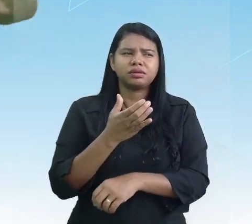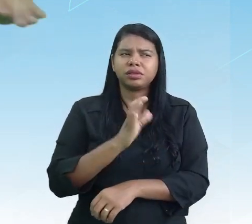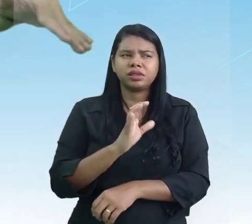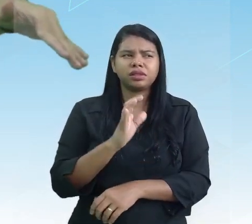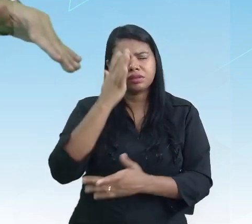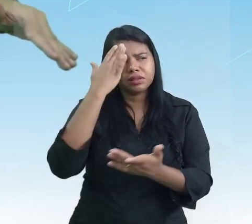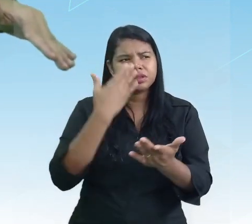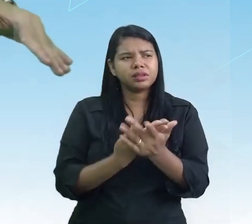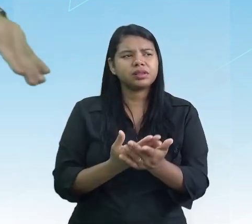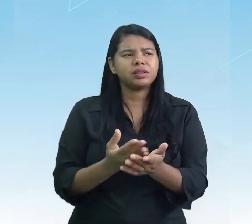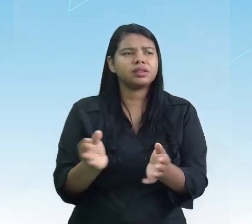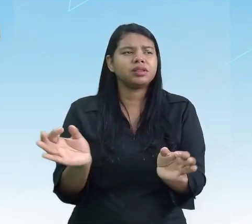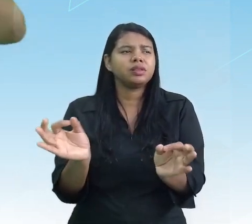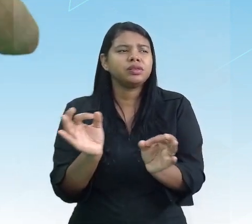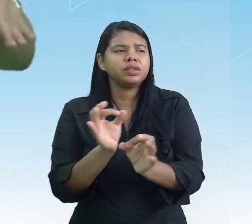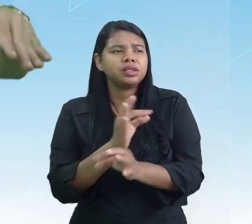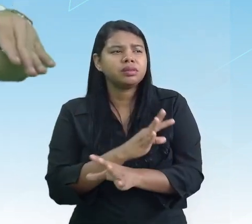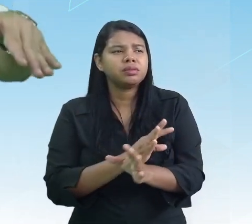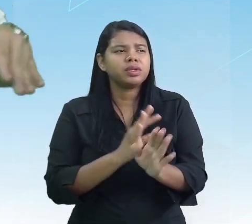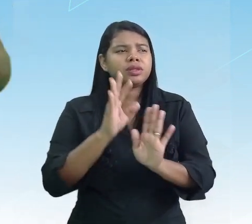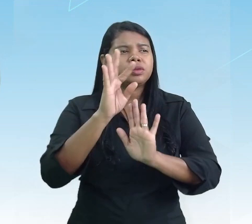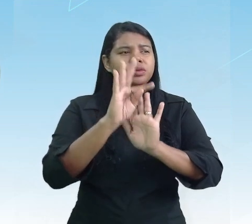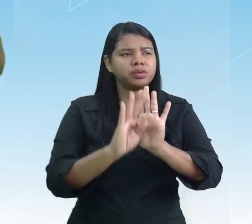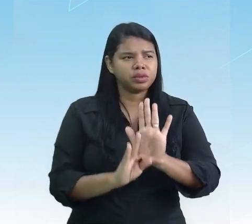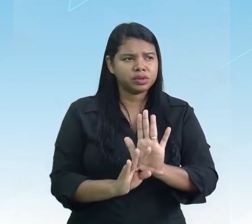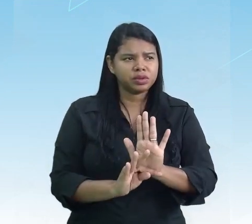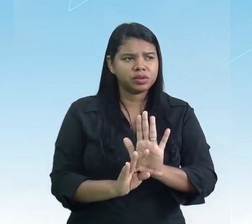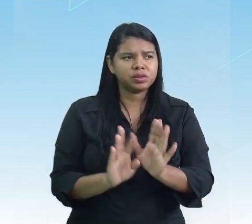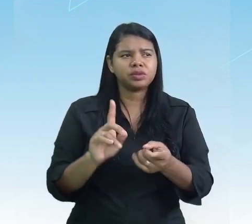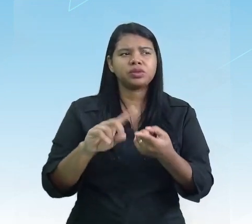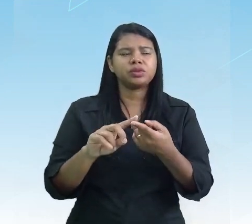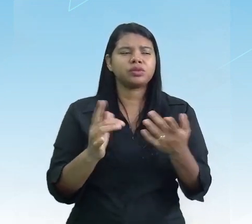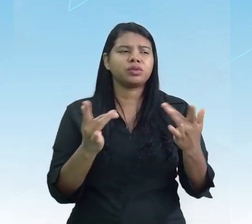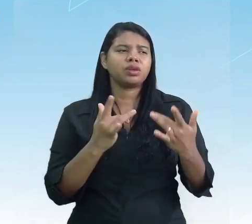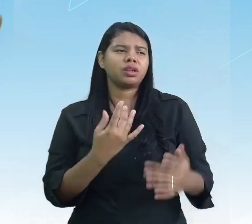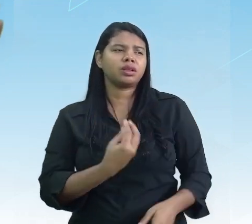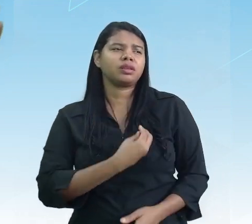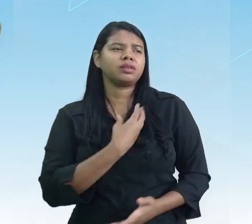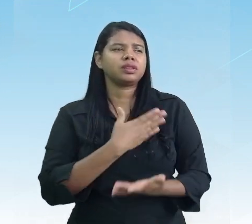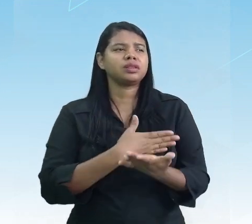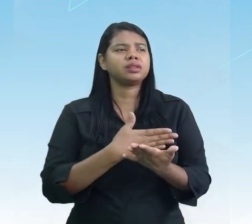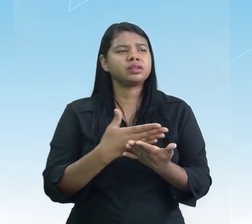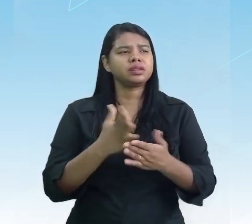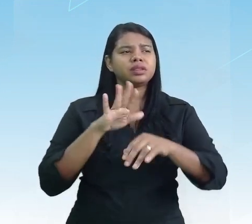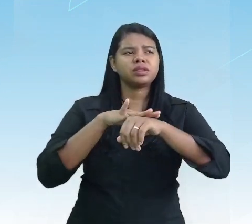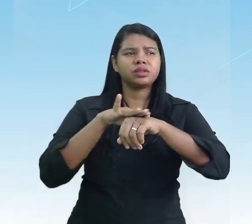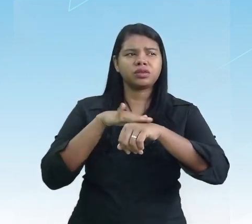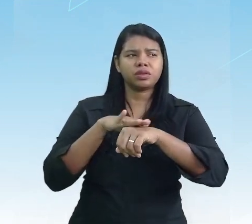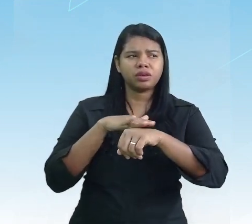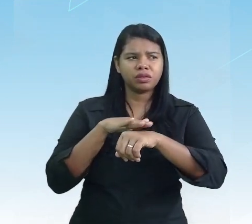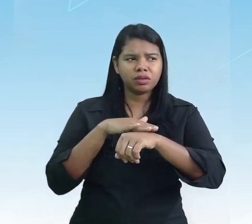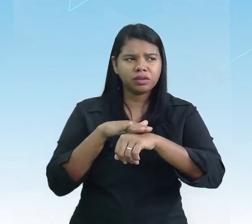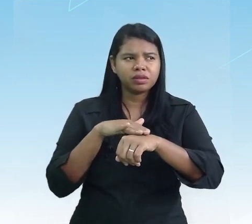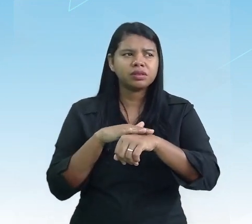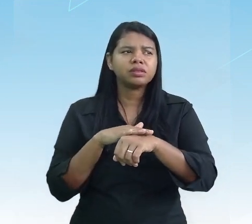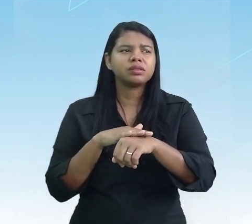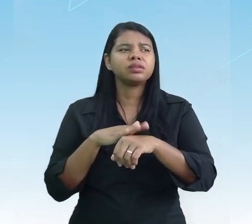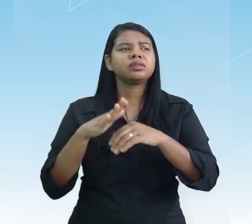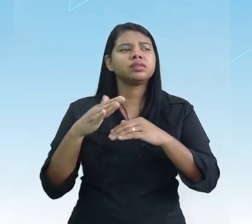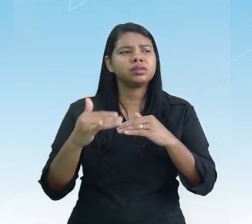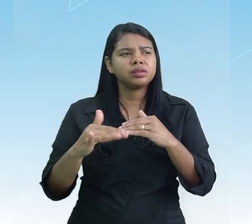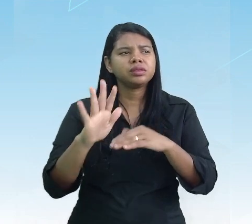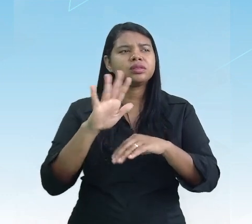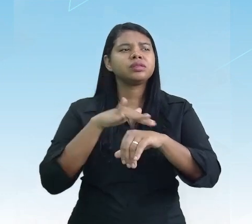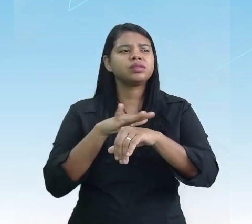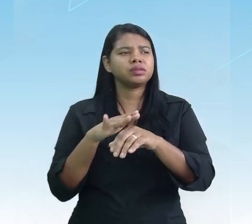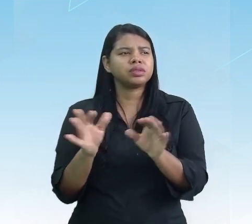a conclusão, que é o desfecho. Isso na vida, nós iniciamos uma conversa, nós continuamos e